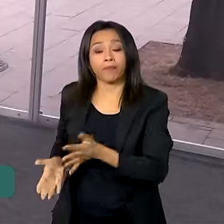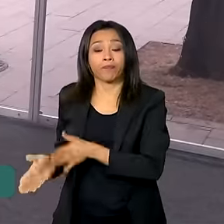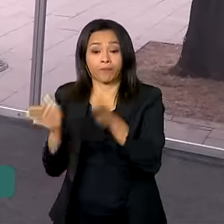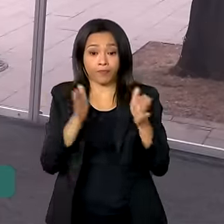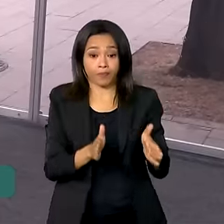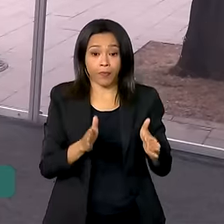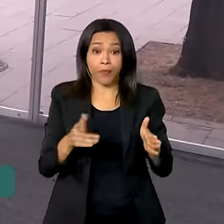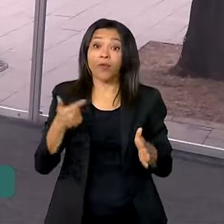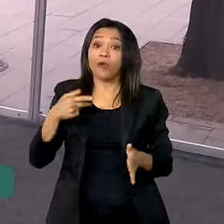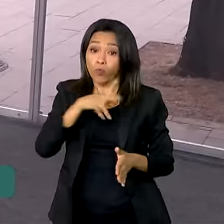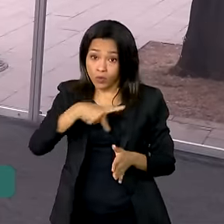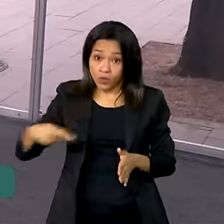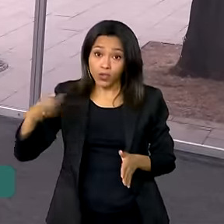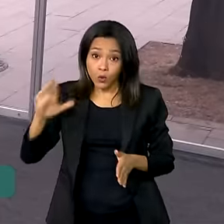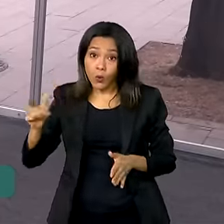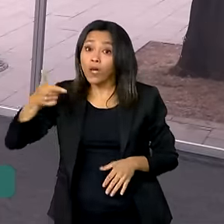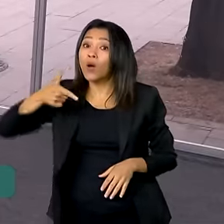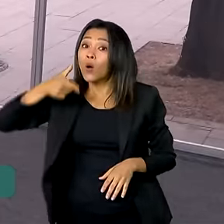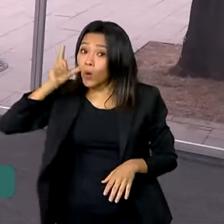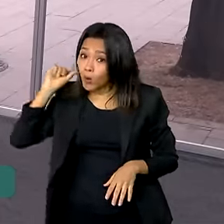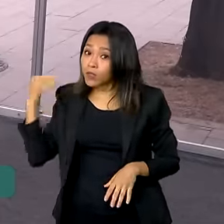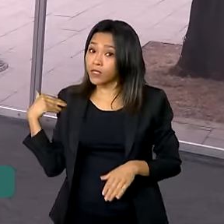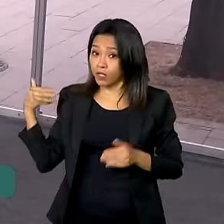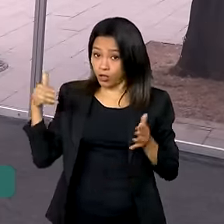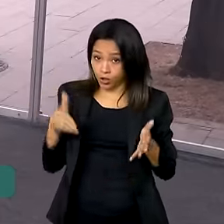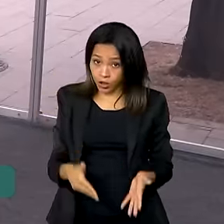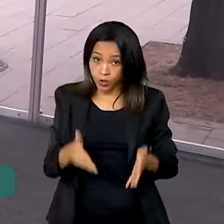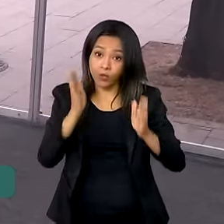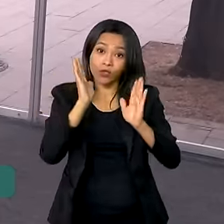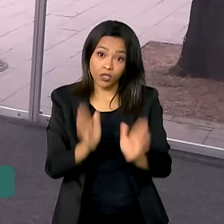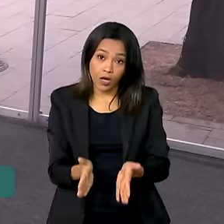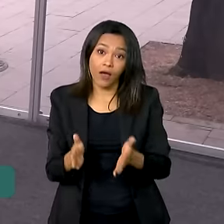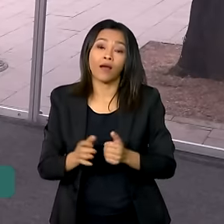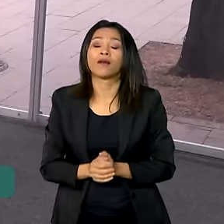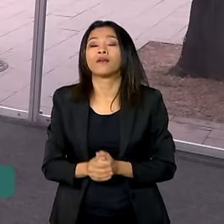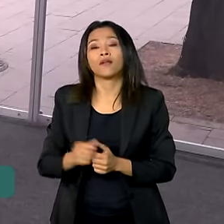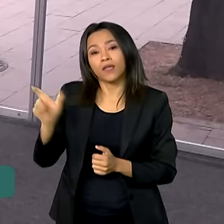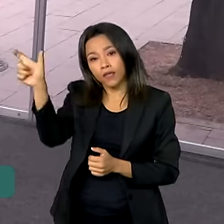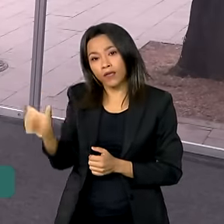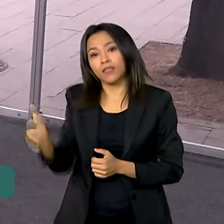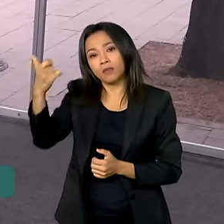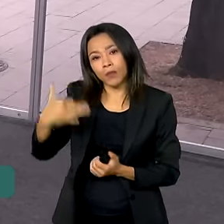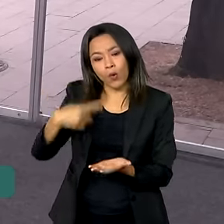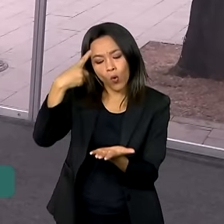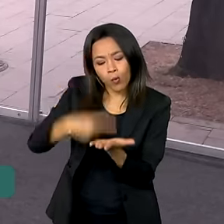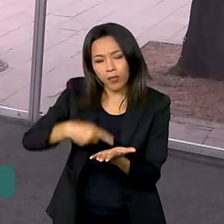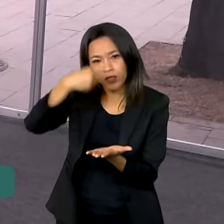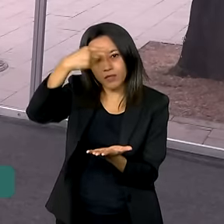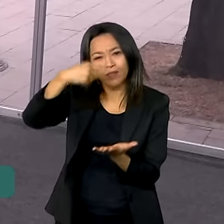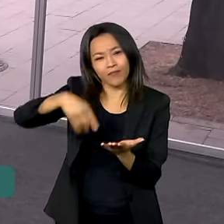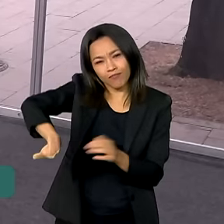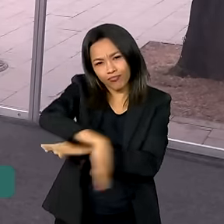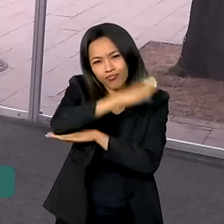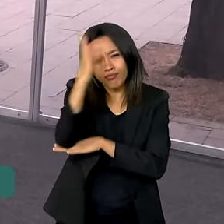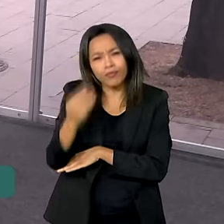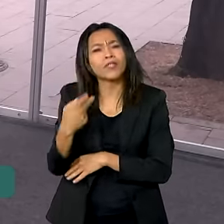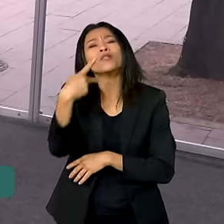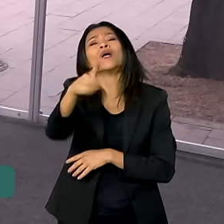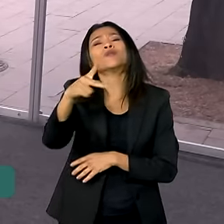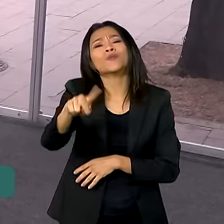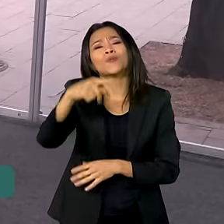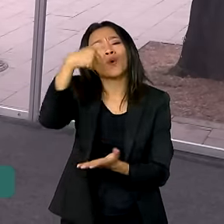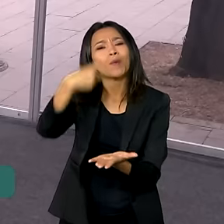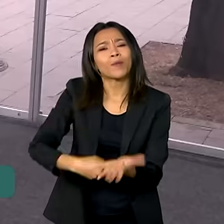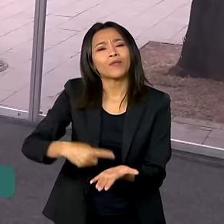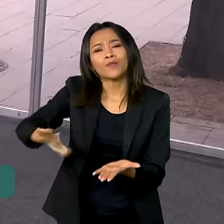Lula chegou ontem ao Rio de Janeiro, hoje a Luana já trouxe aí a agenda dele. Queria saber da sua agenda também ao longo desse G20, como é que o